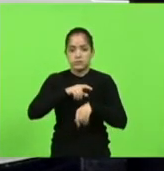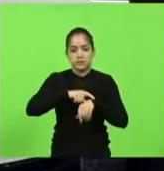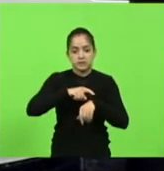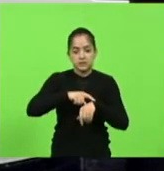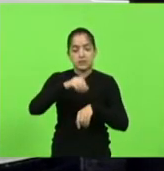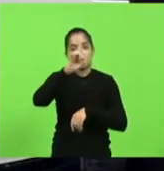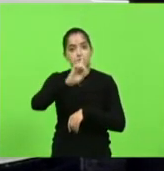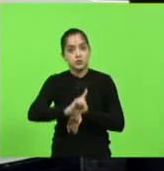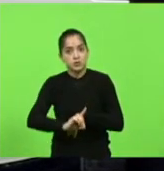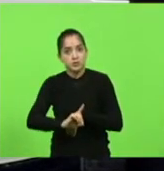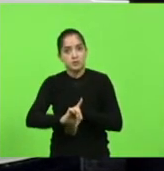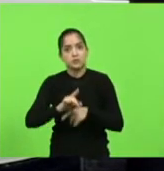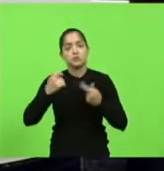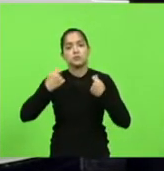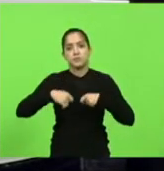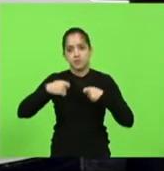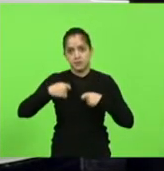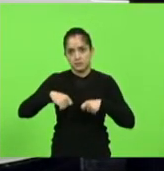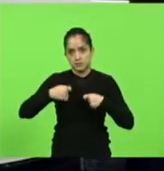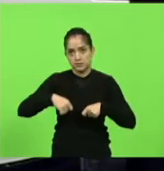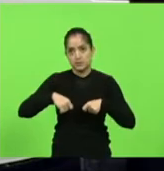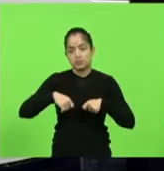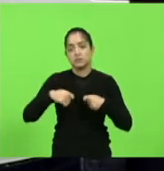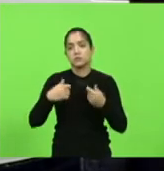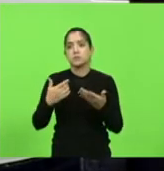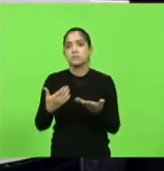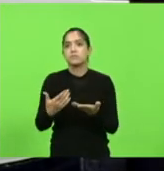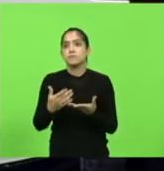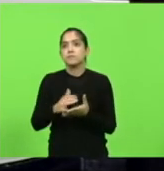direito têm que ser atendidos. E